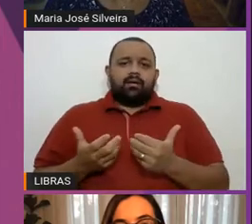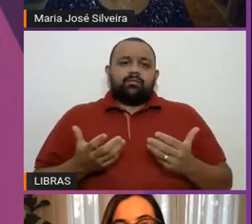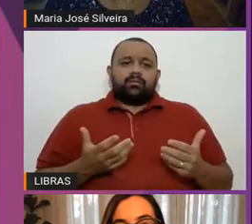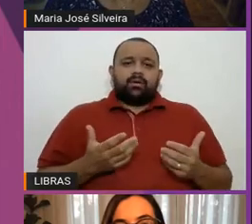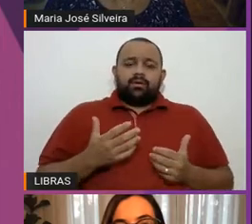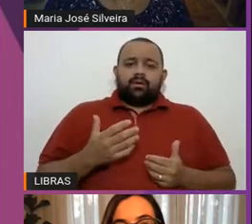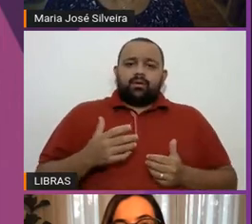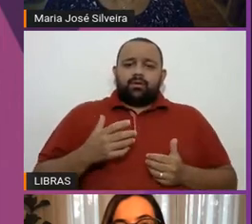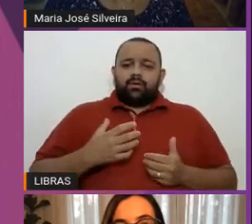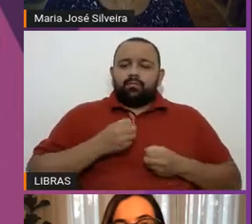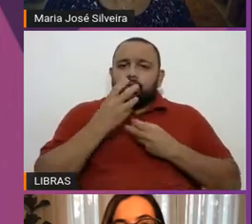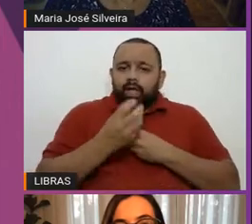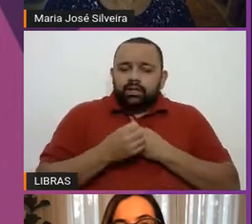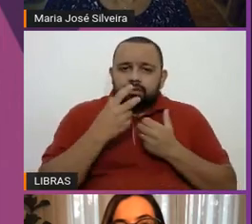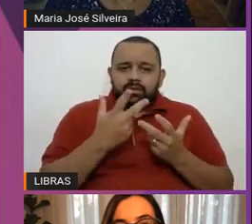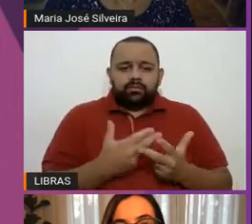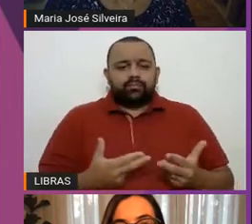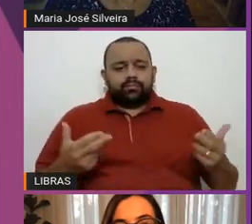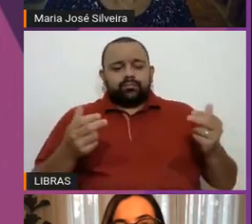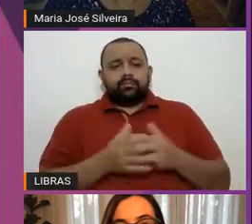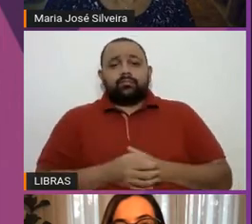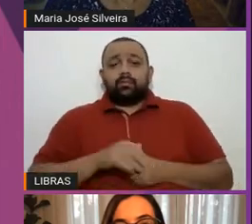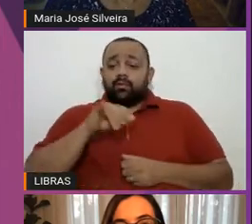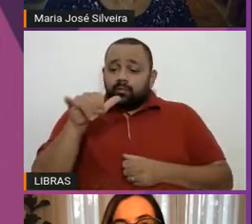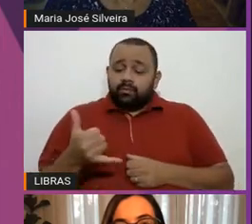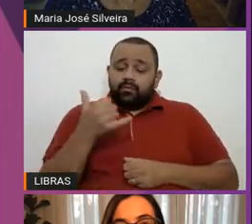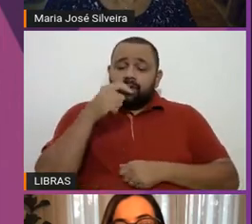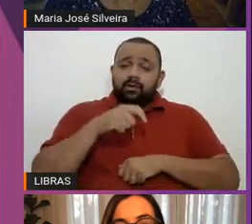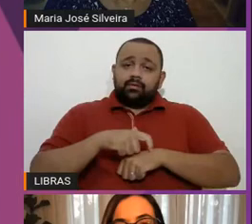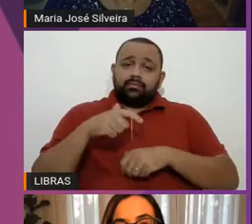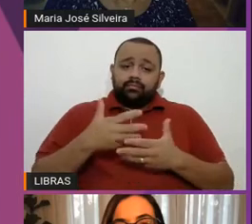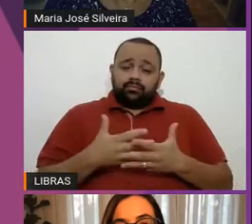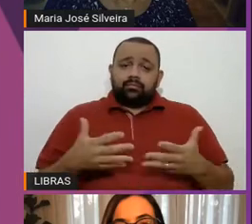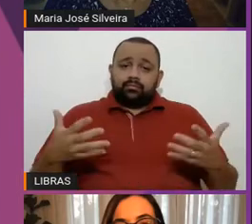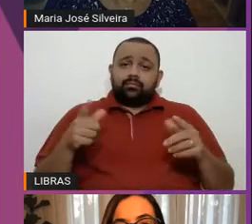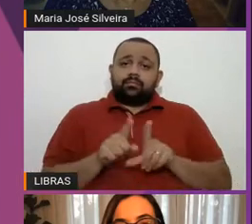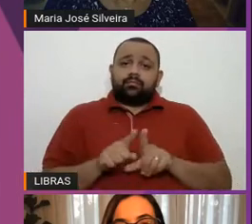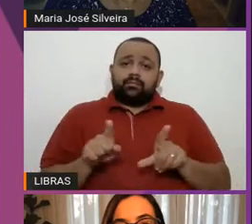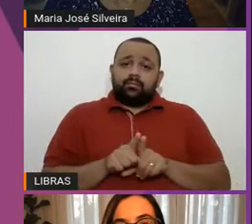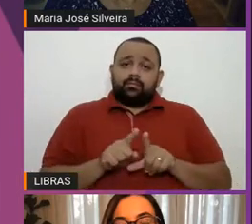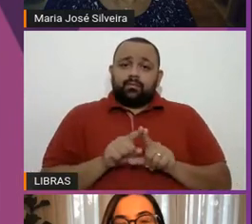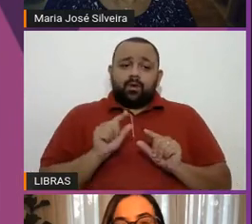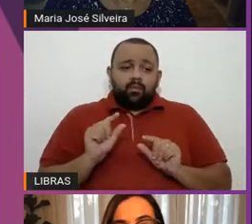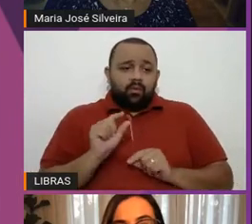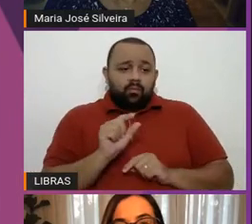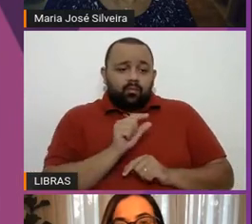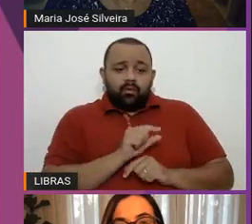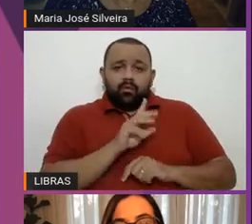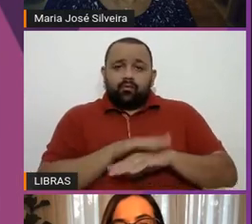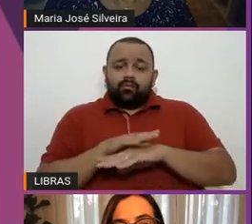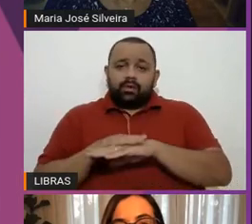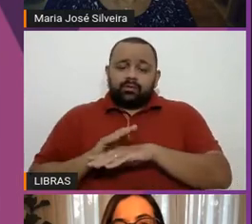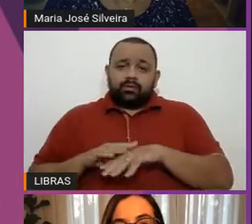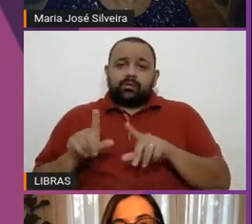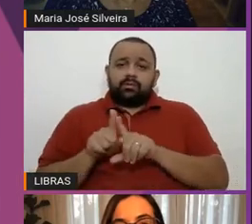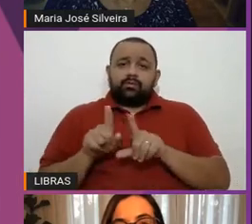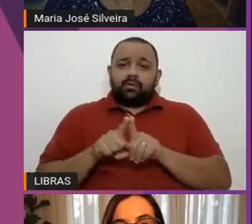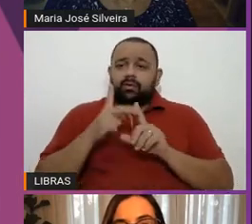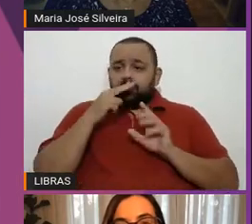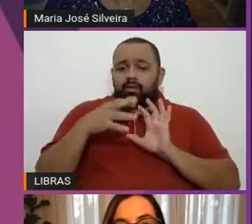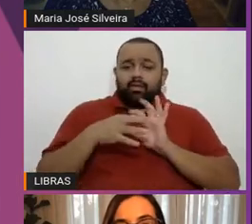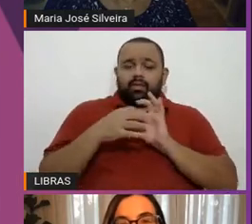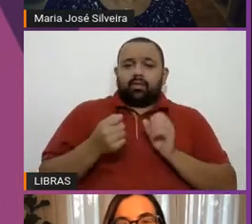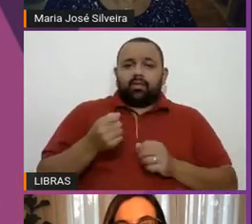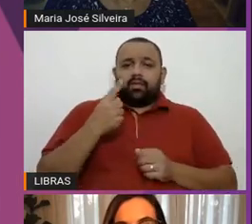a força do Ritmo aproveita esses elementos mas pegando um pouco de cada um para formar um uma coisa